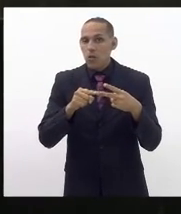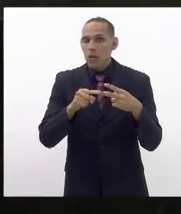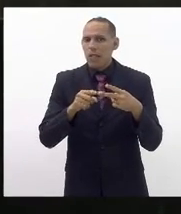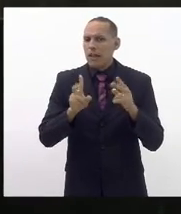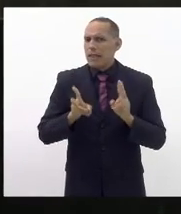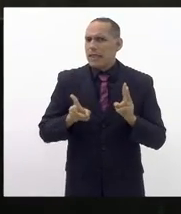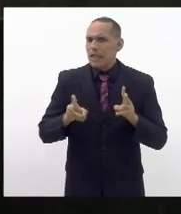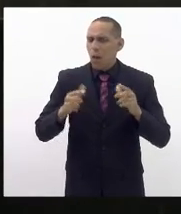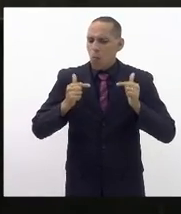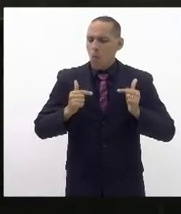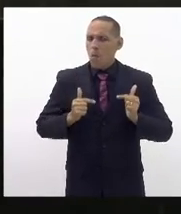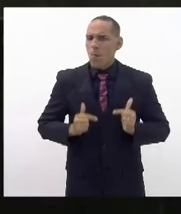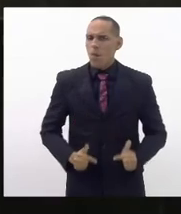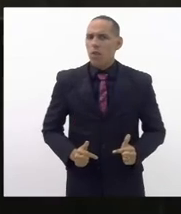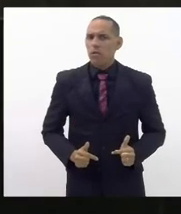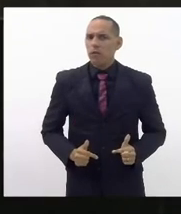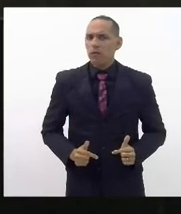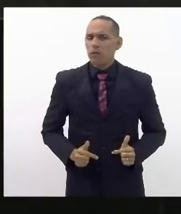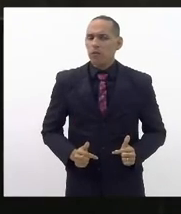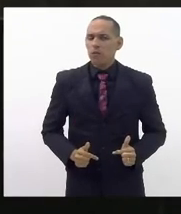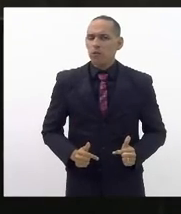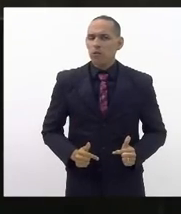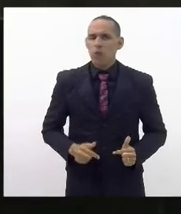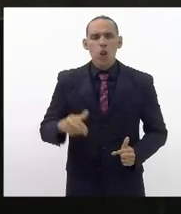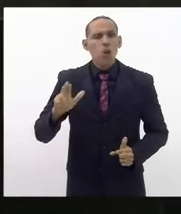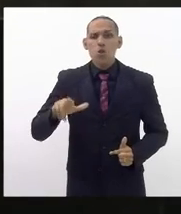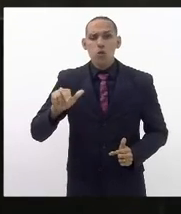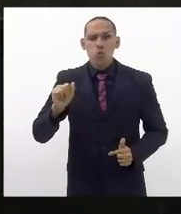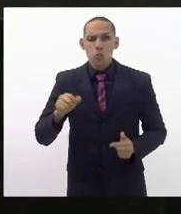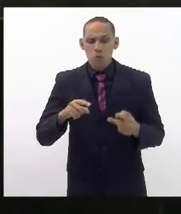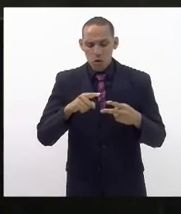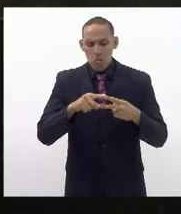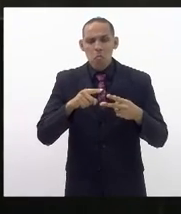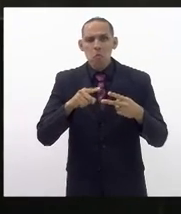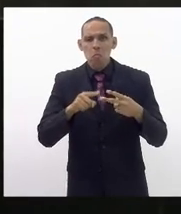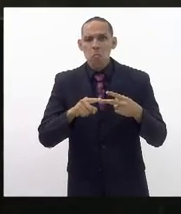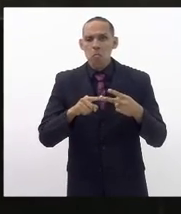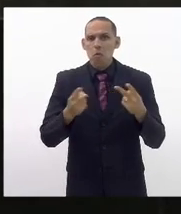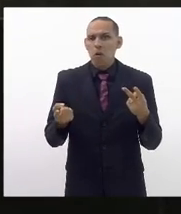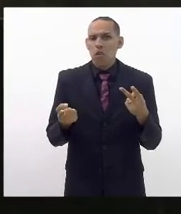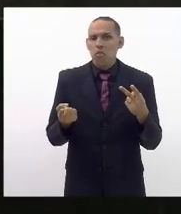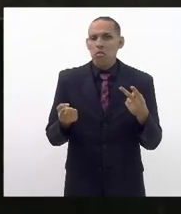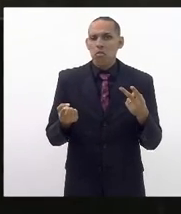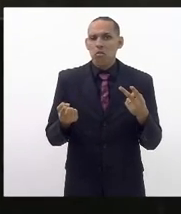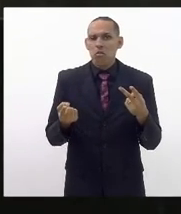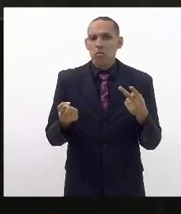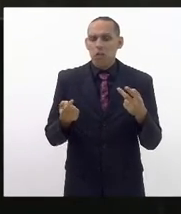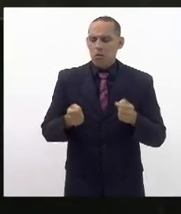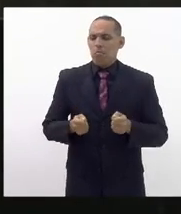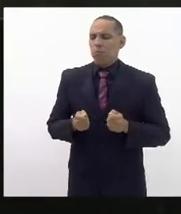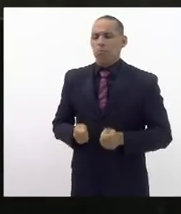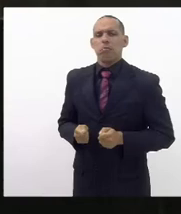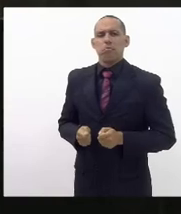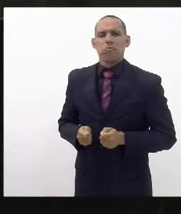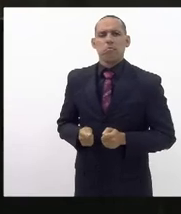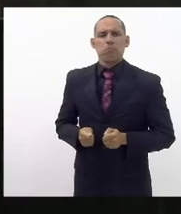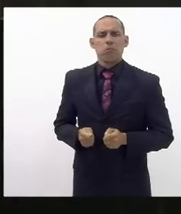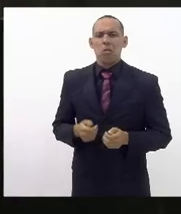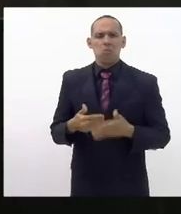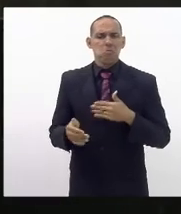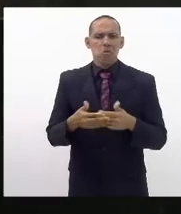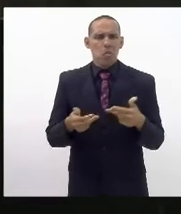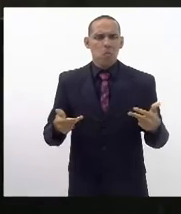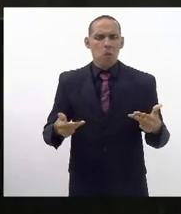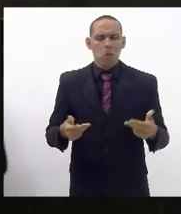foram neutros na história, nunca vi Suécia e Finlândia se posicionar sob dilema nenhum do